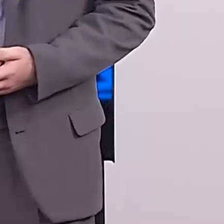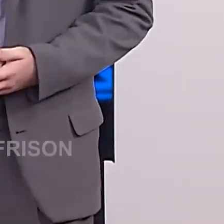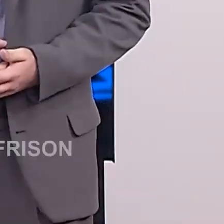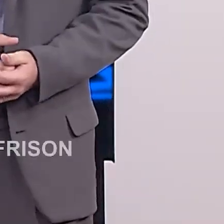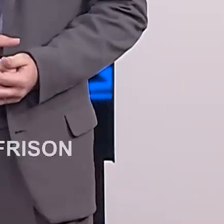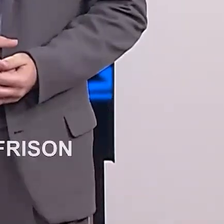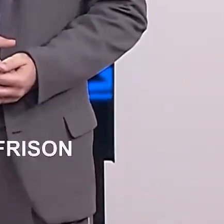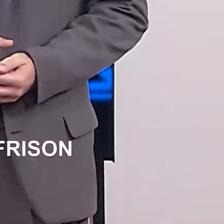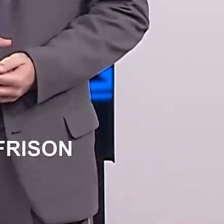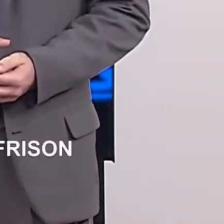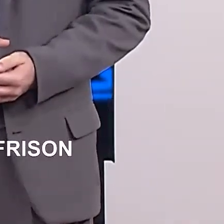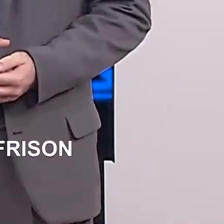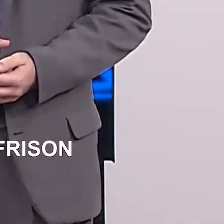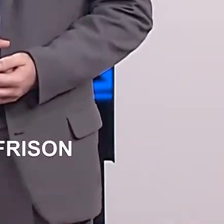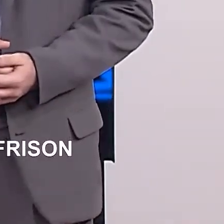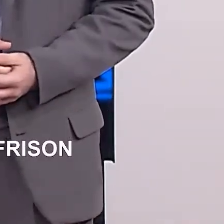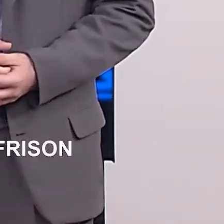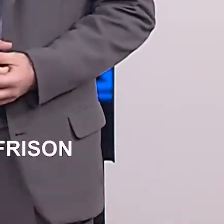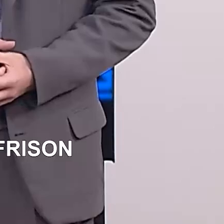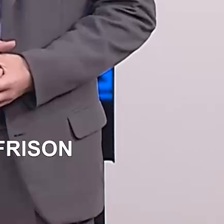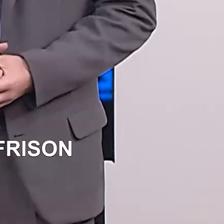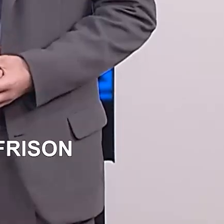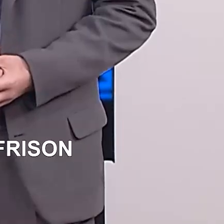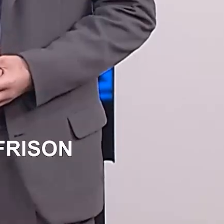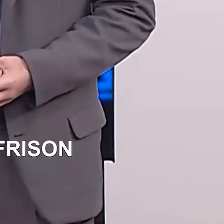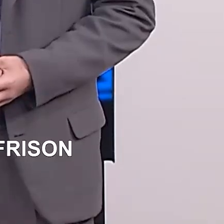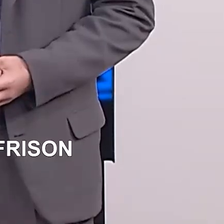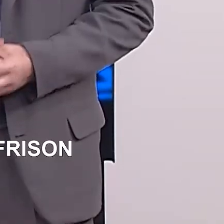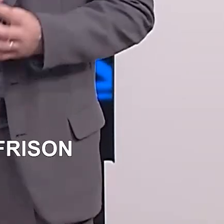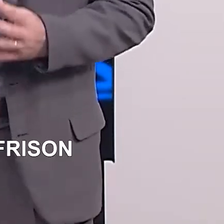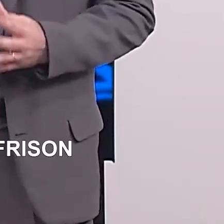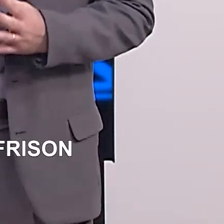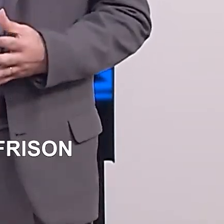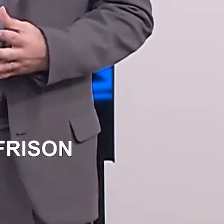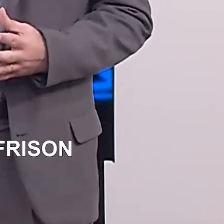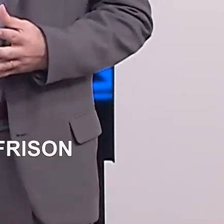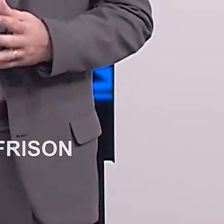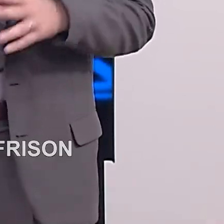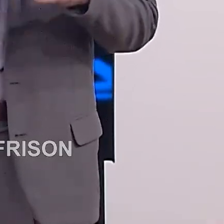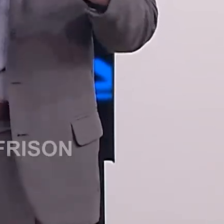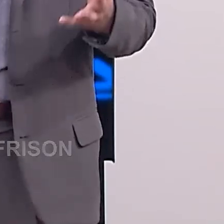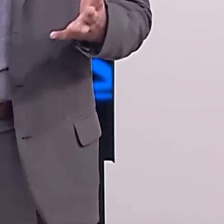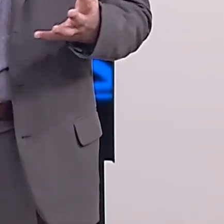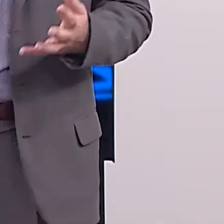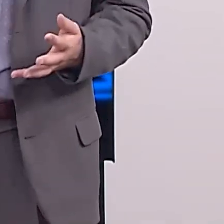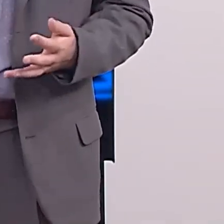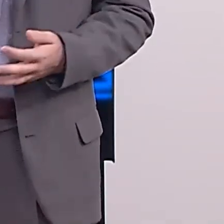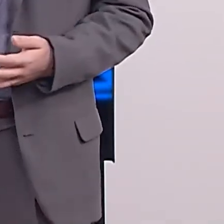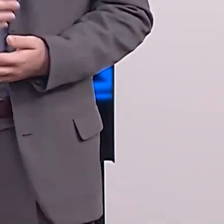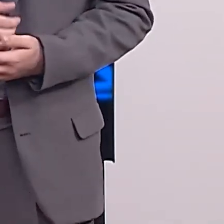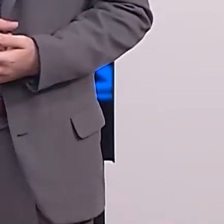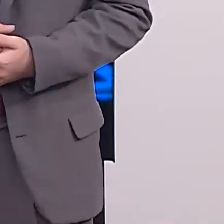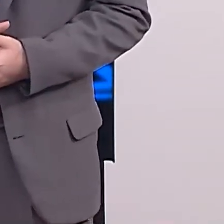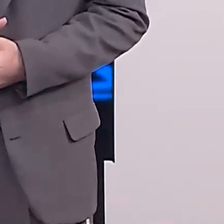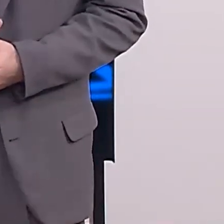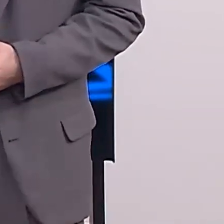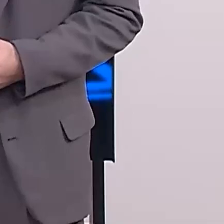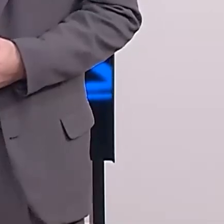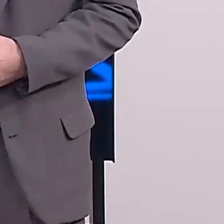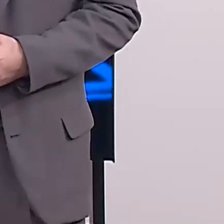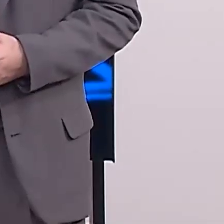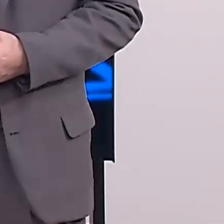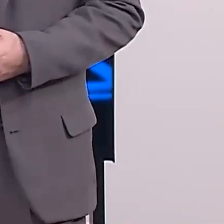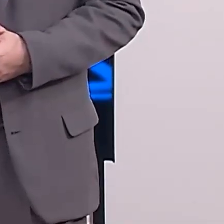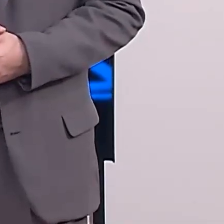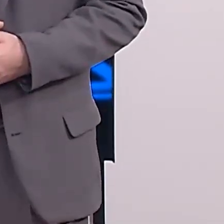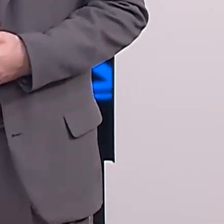As discussões em Brasília sobre a regulamentação da reforma tributária vão impactar a vida de todo mundo e, claro, das finanças públicas